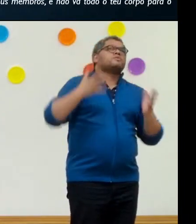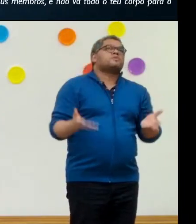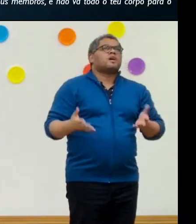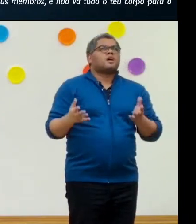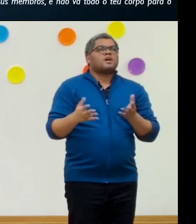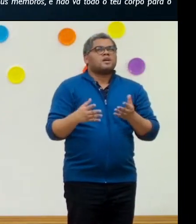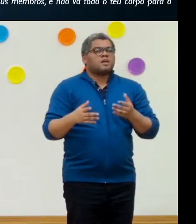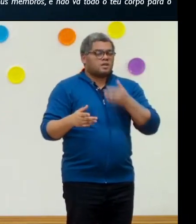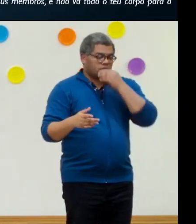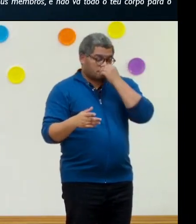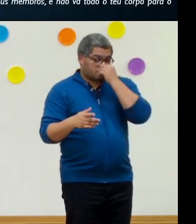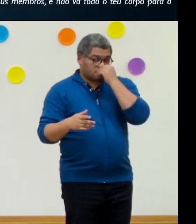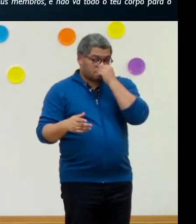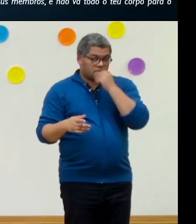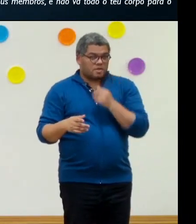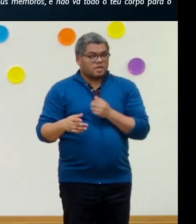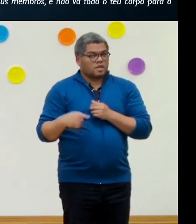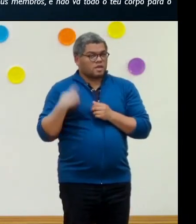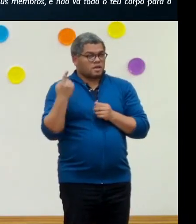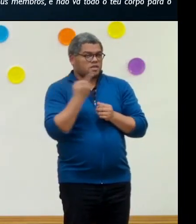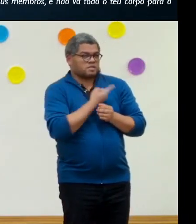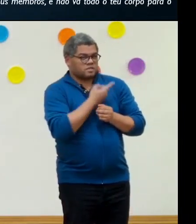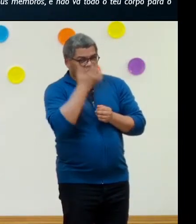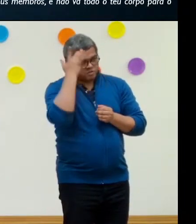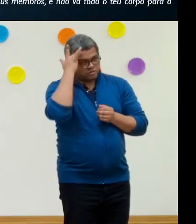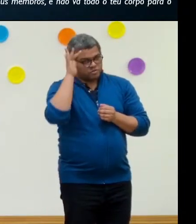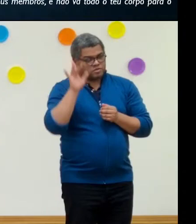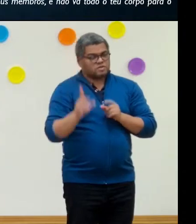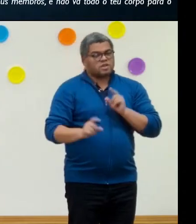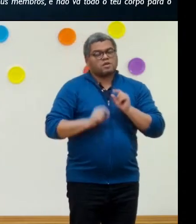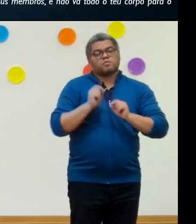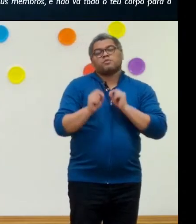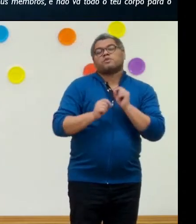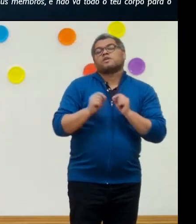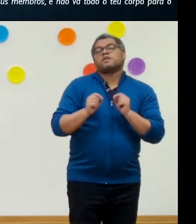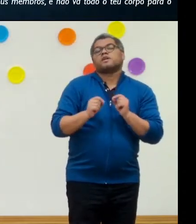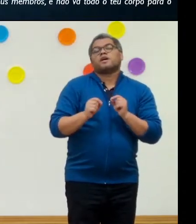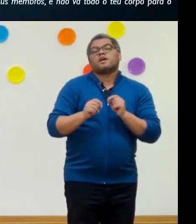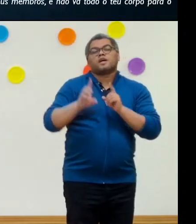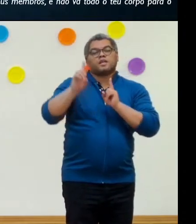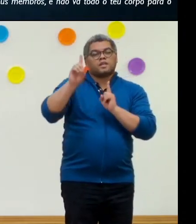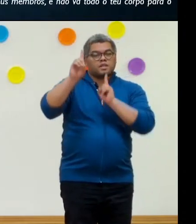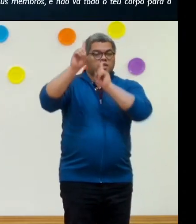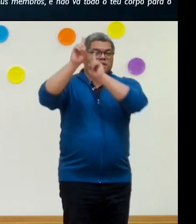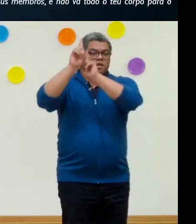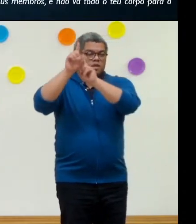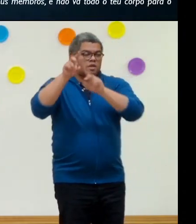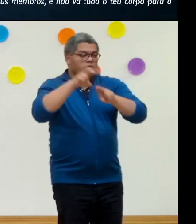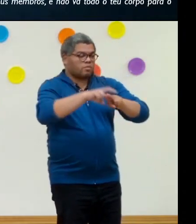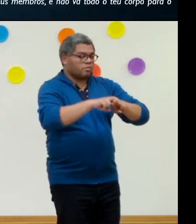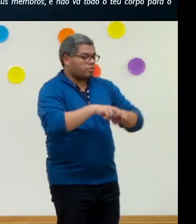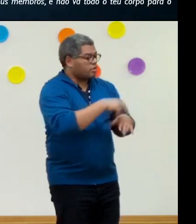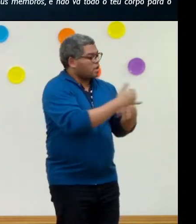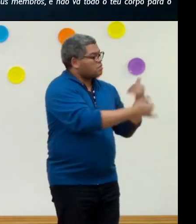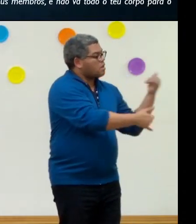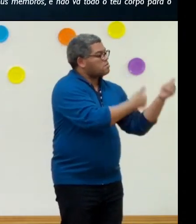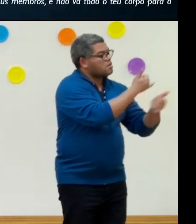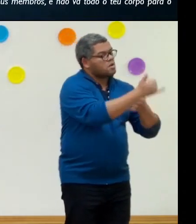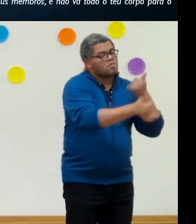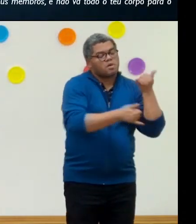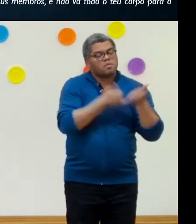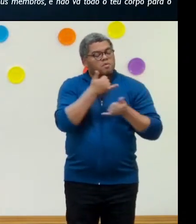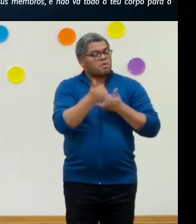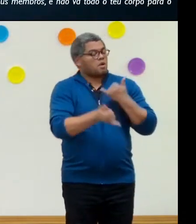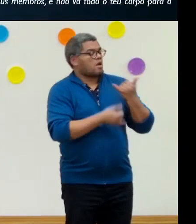A gente tem pouca ideia do que é a bênção de estar com o Senhor. Por isso que a gente fica brincando e flertando com o pecado. É por